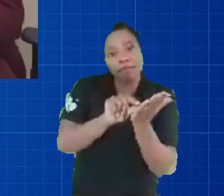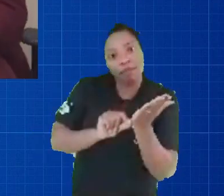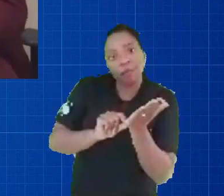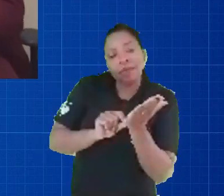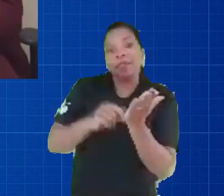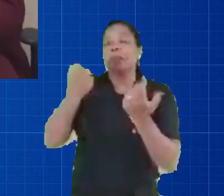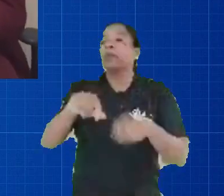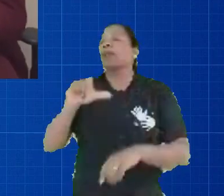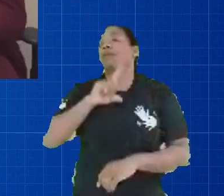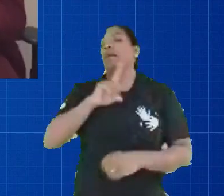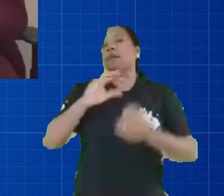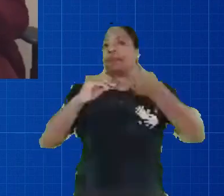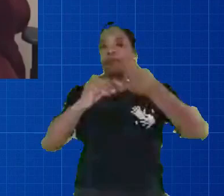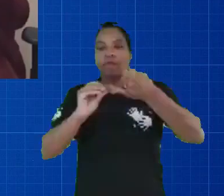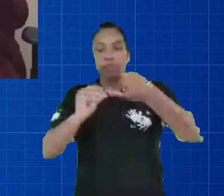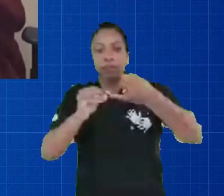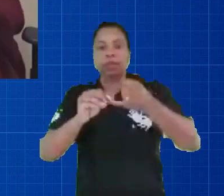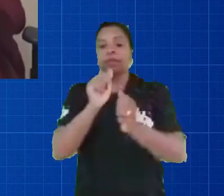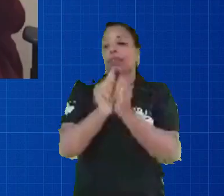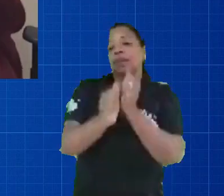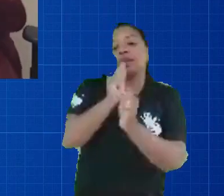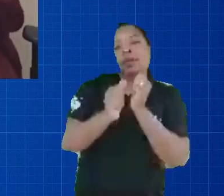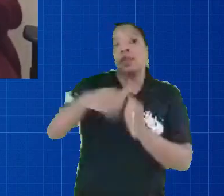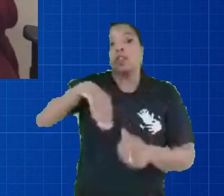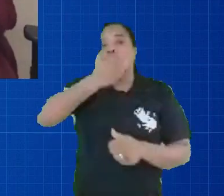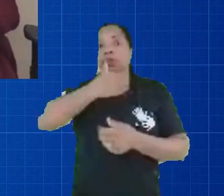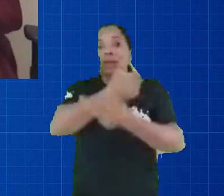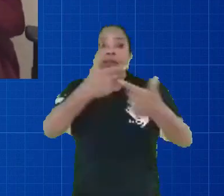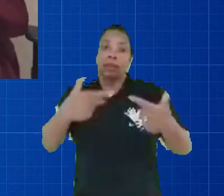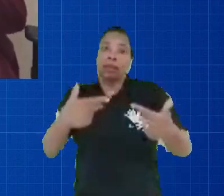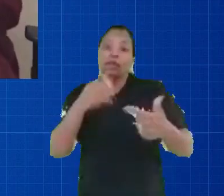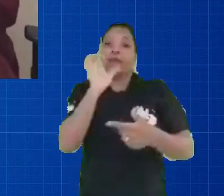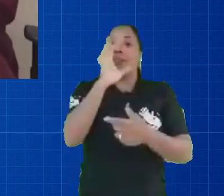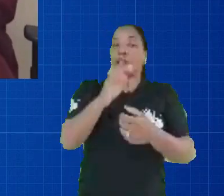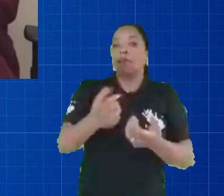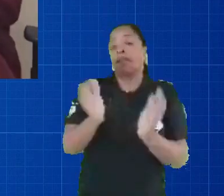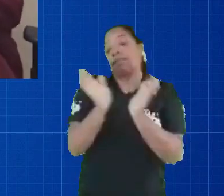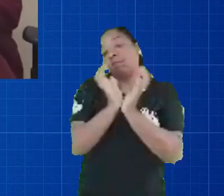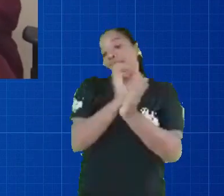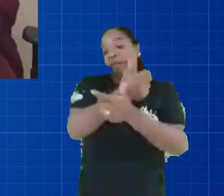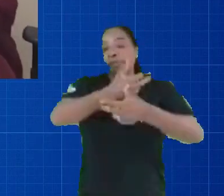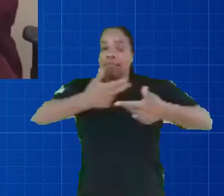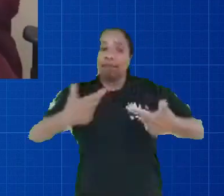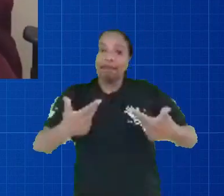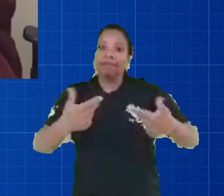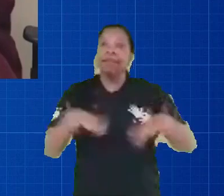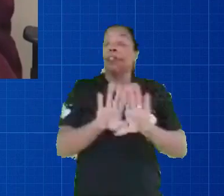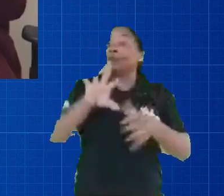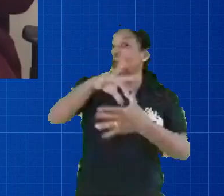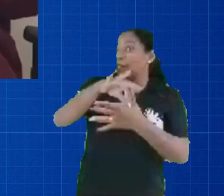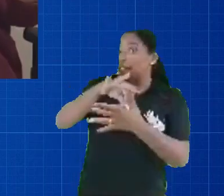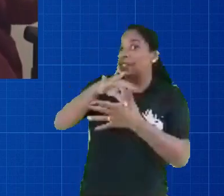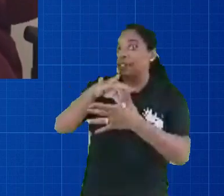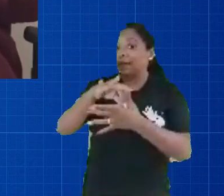também. O que torna um alimento processado? A partir do momento, por exemplo, pegar um milho. A gente